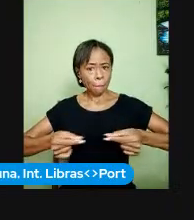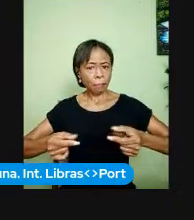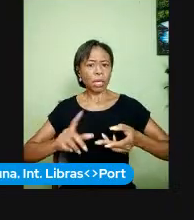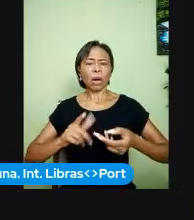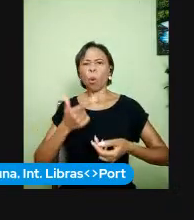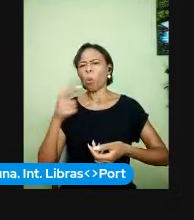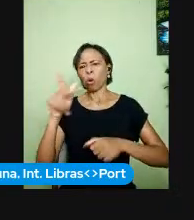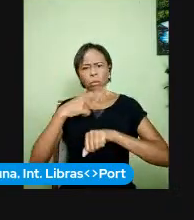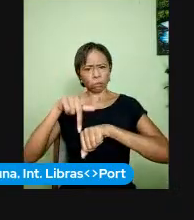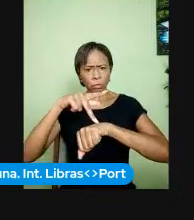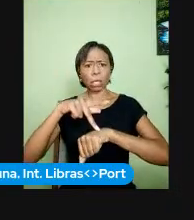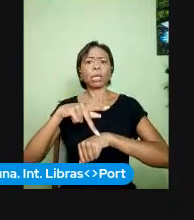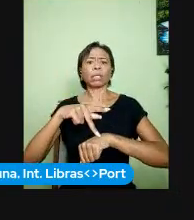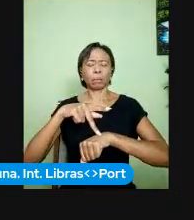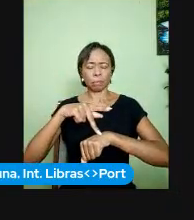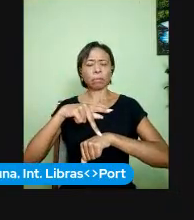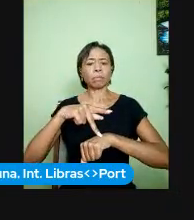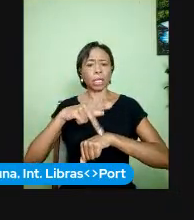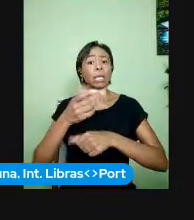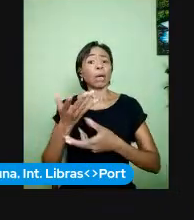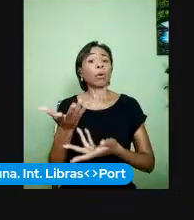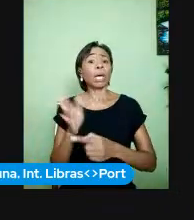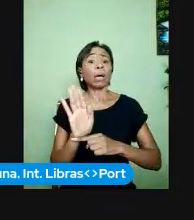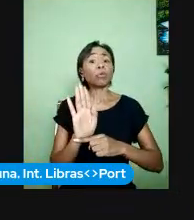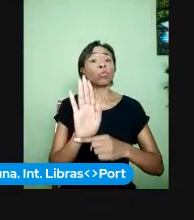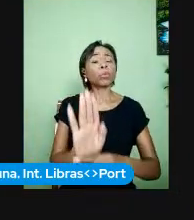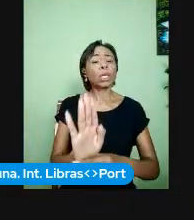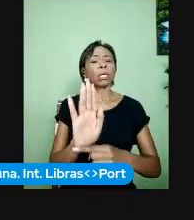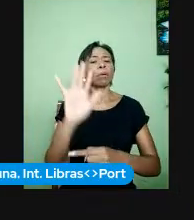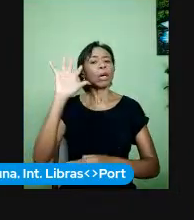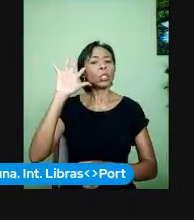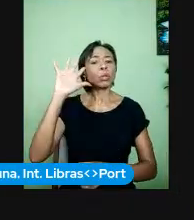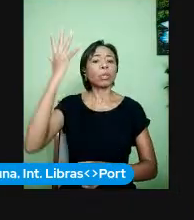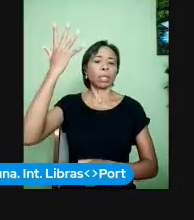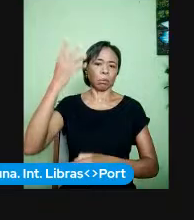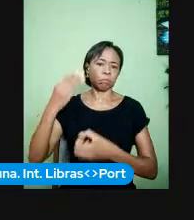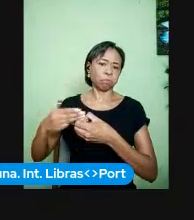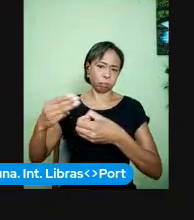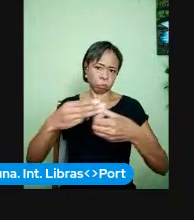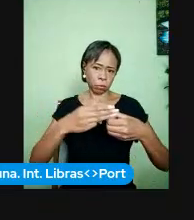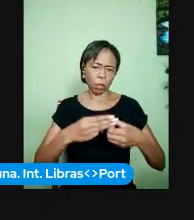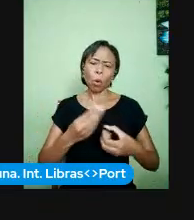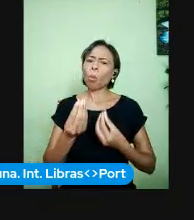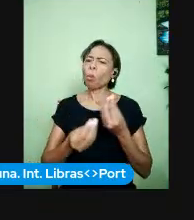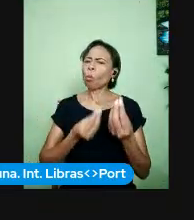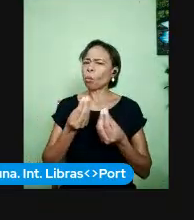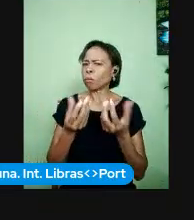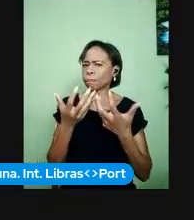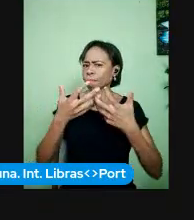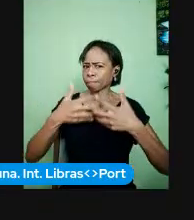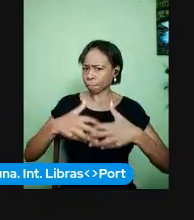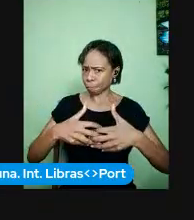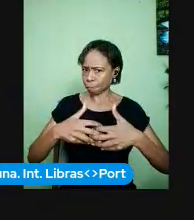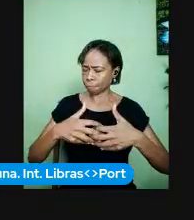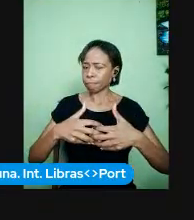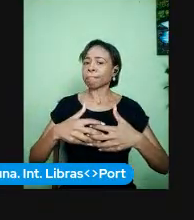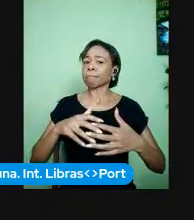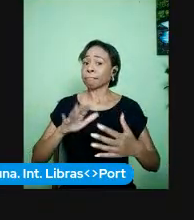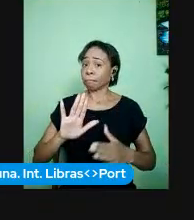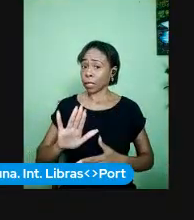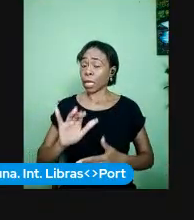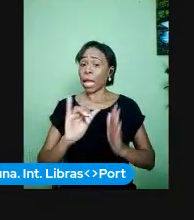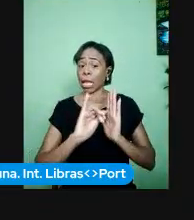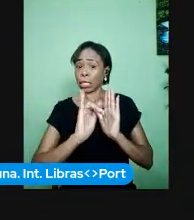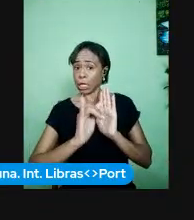aqui, oferecendo algumas soluções para o município. Como funciona? a prefeitura, esse chamamento